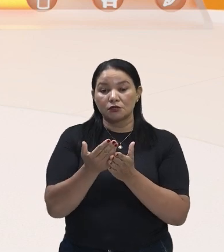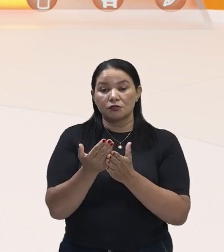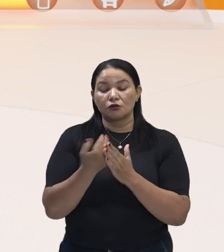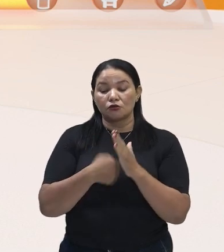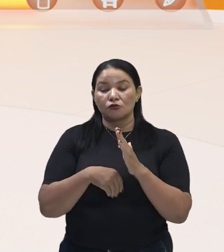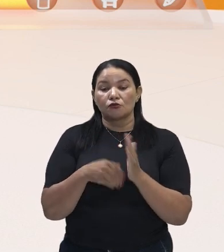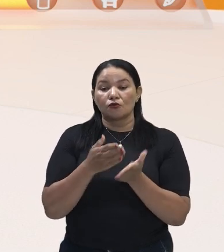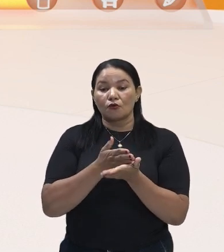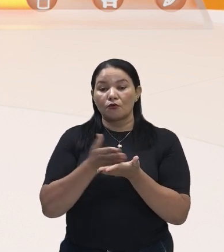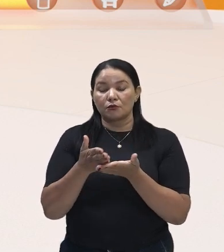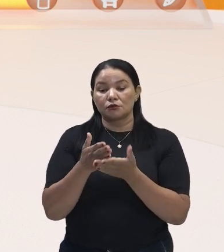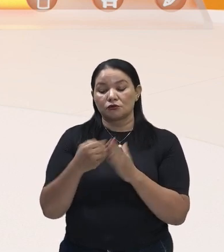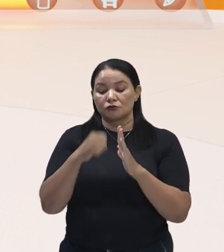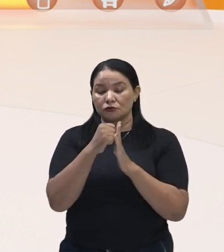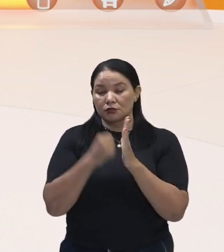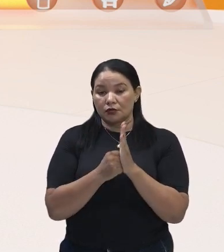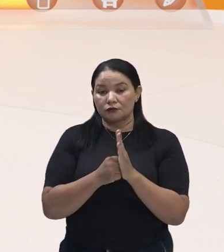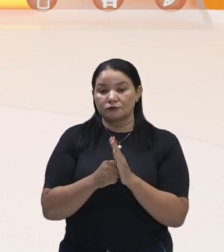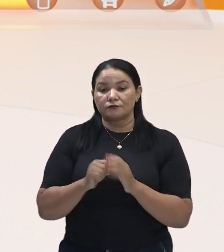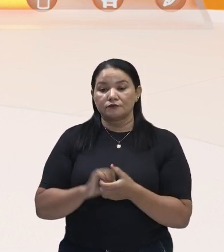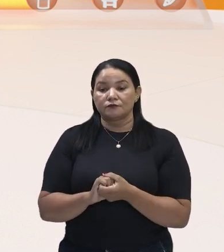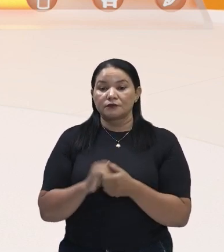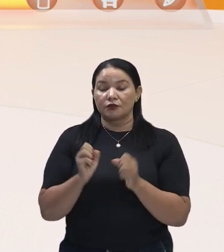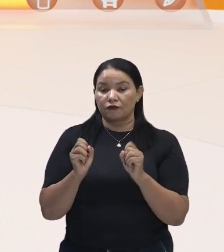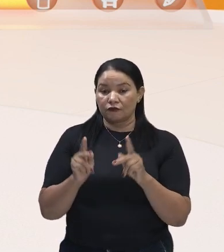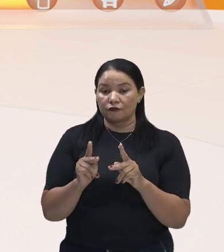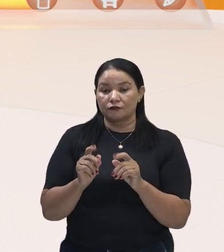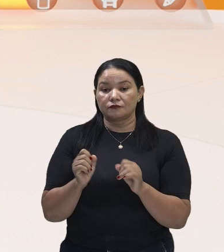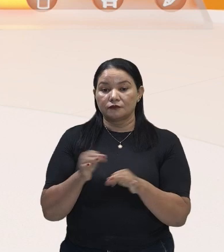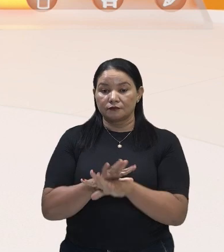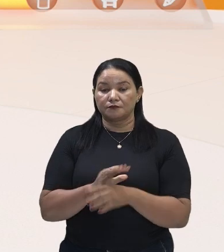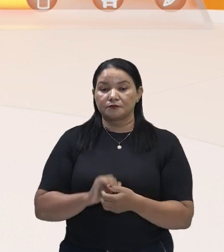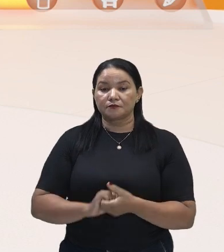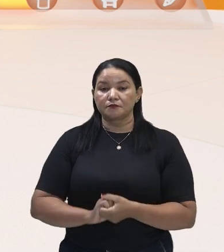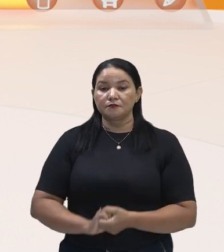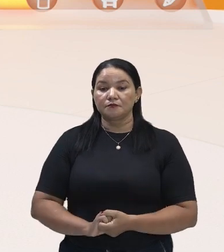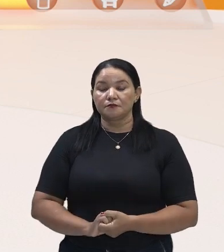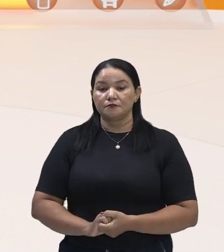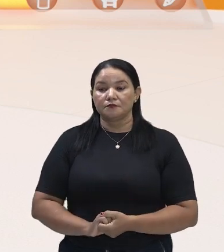século, certo? Muito bem, então a gente finaliza assim a nossa aula.